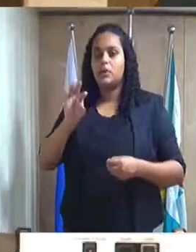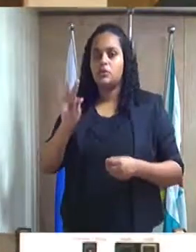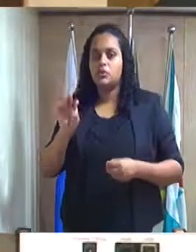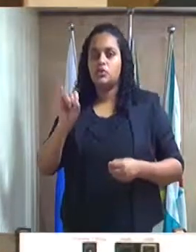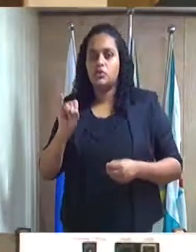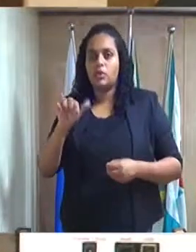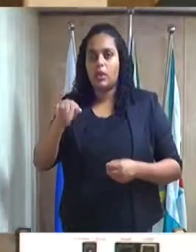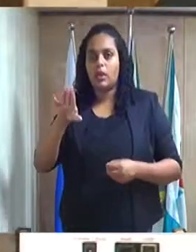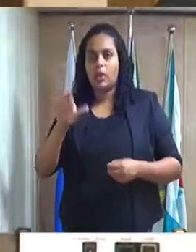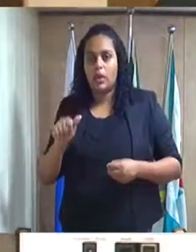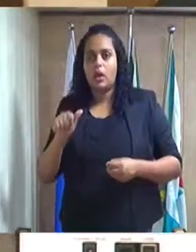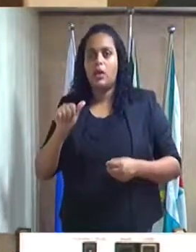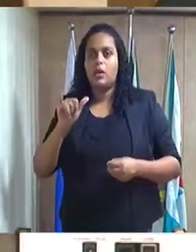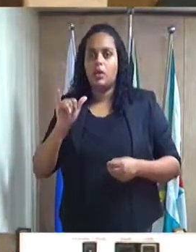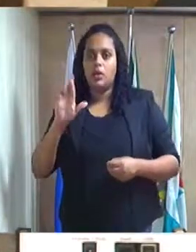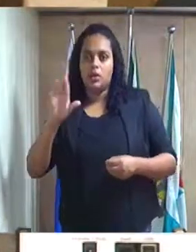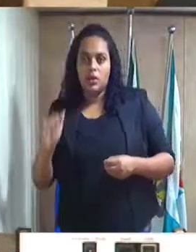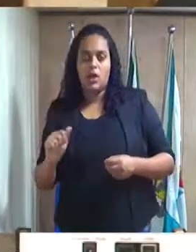quarto distrito deste município.